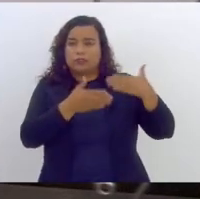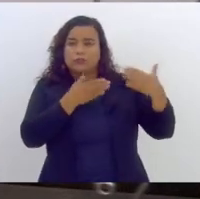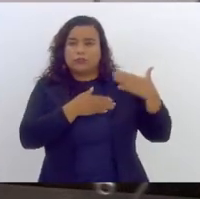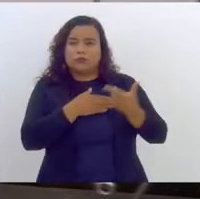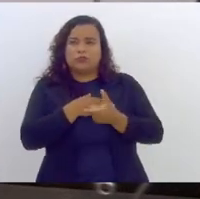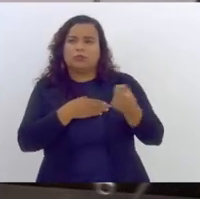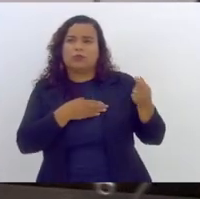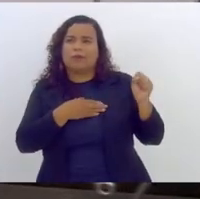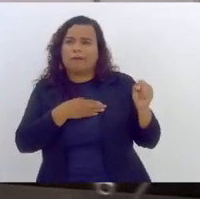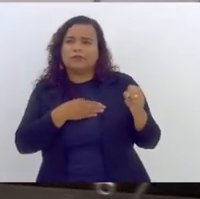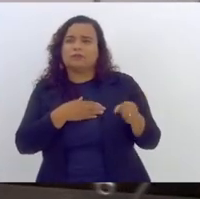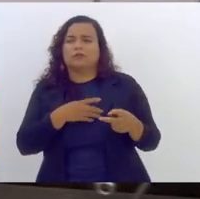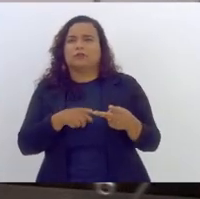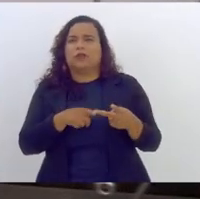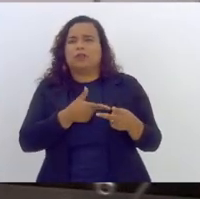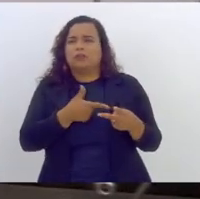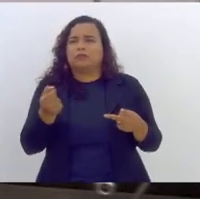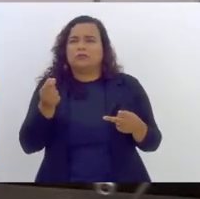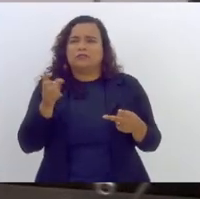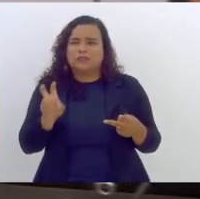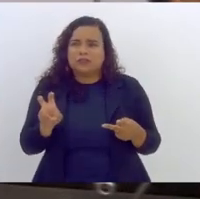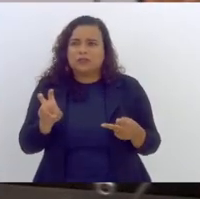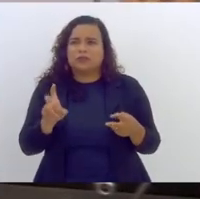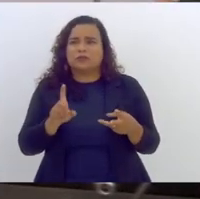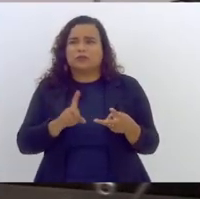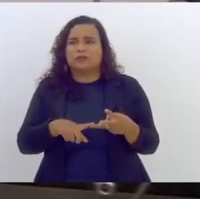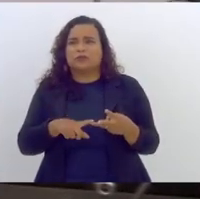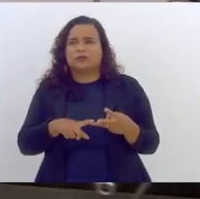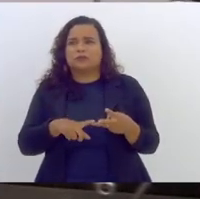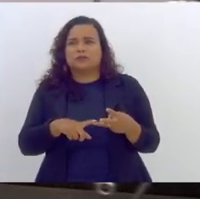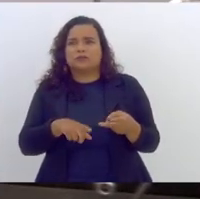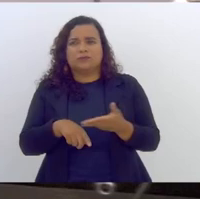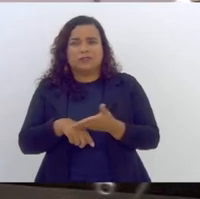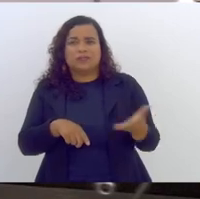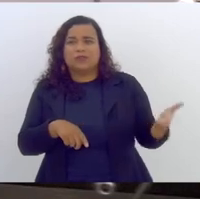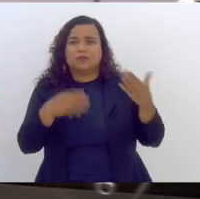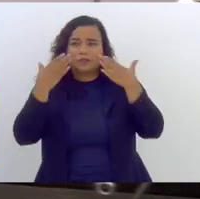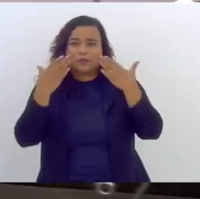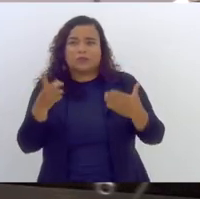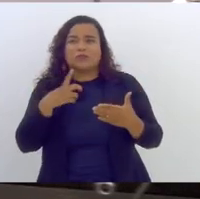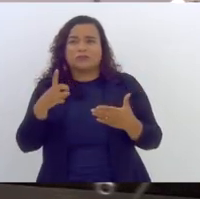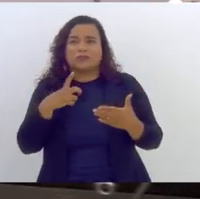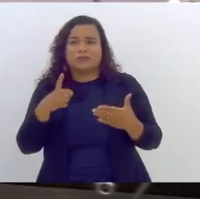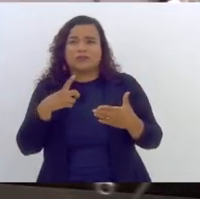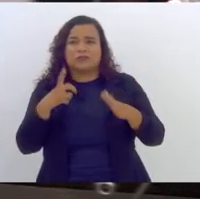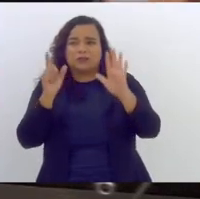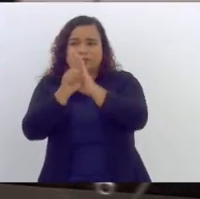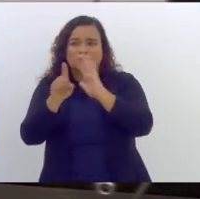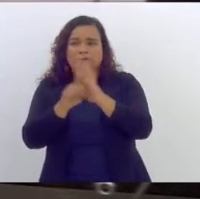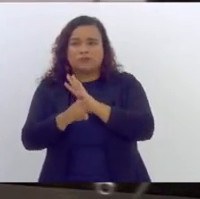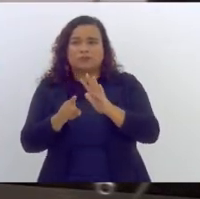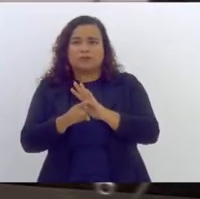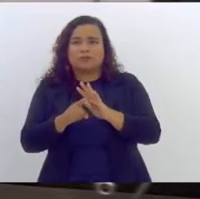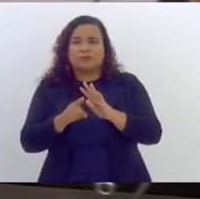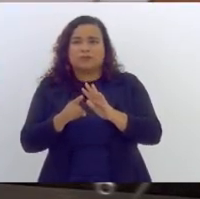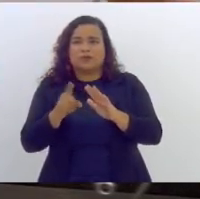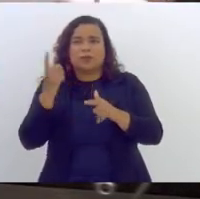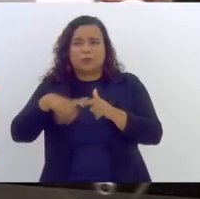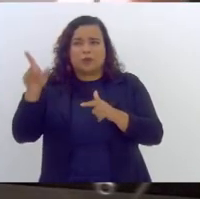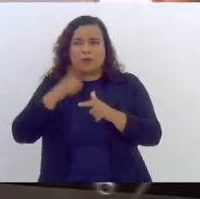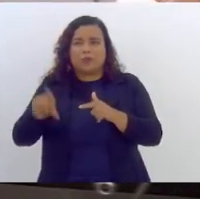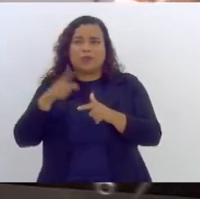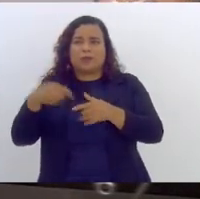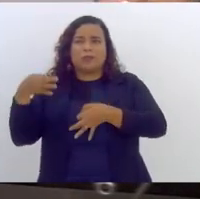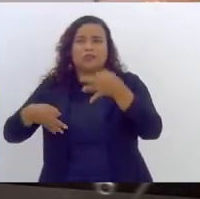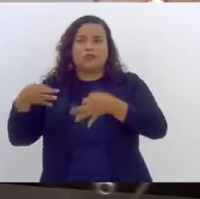2008 2005 não é eles apresentam questionamento jurídicos muito relevantes